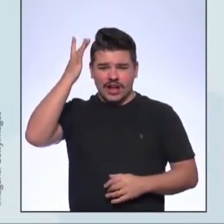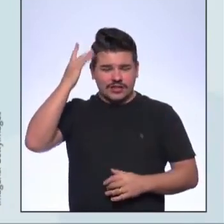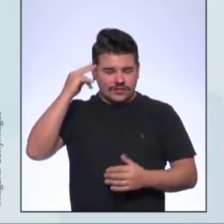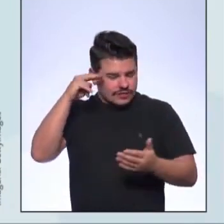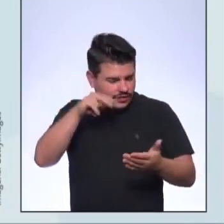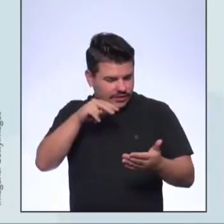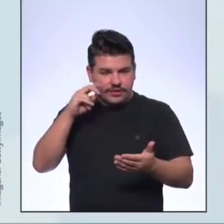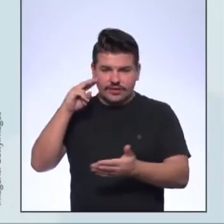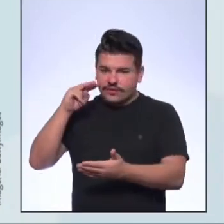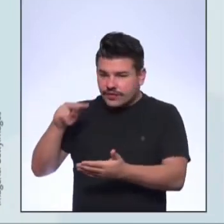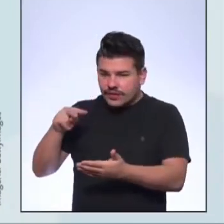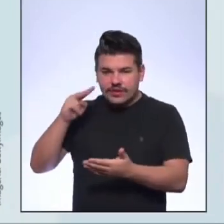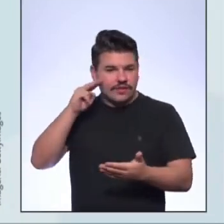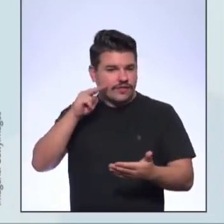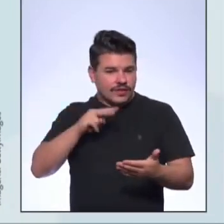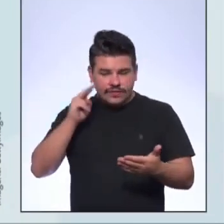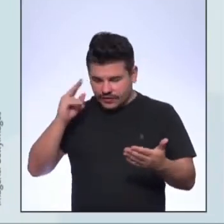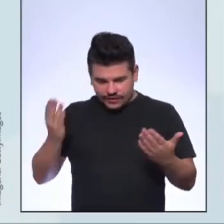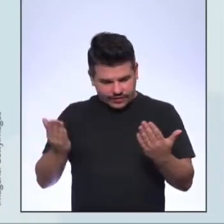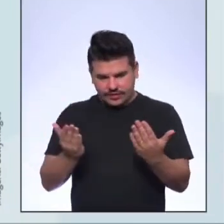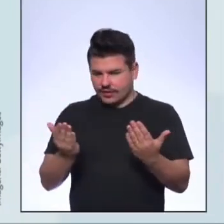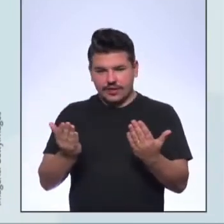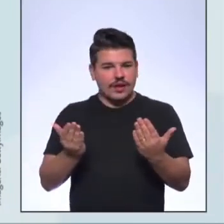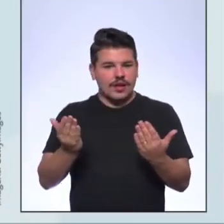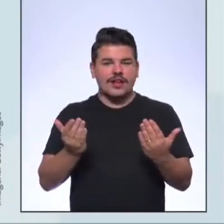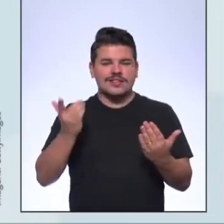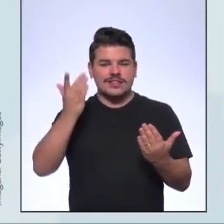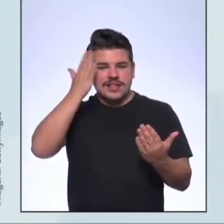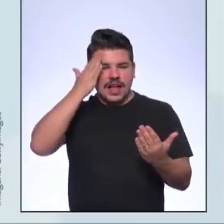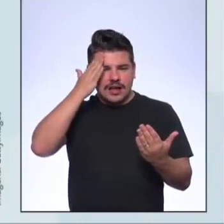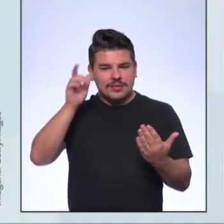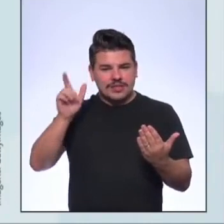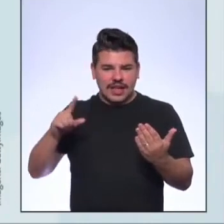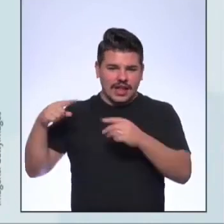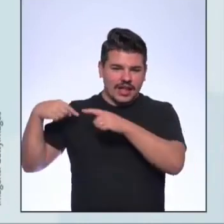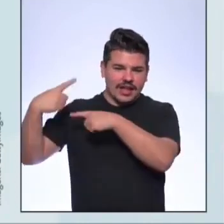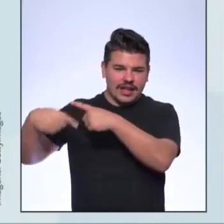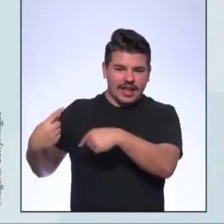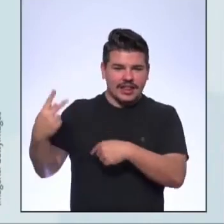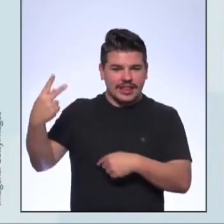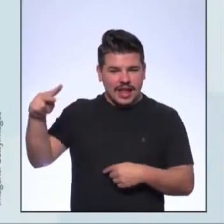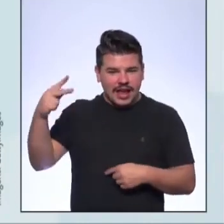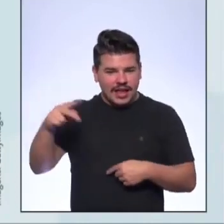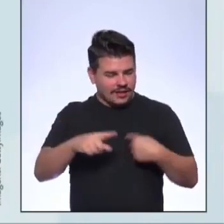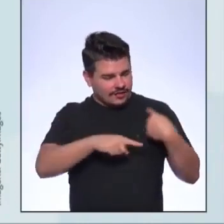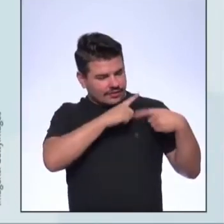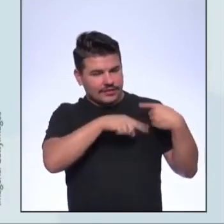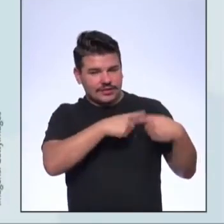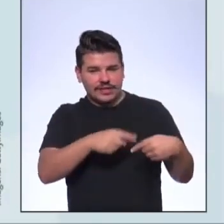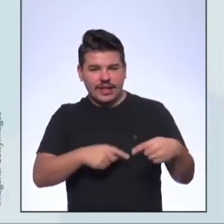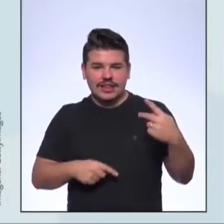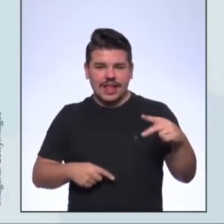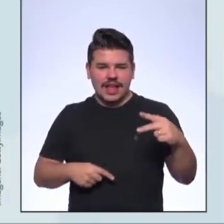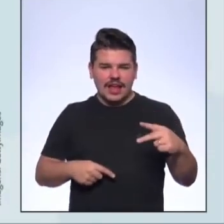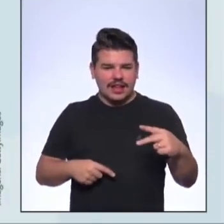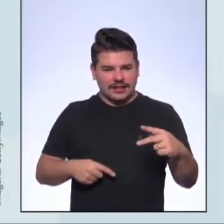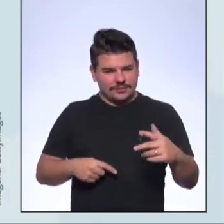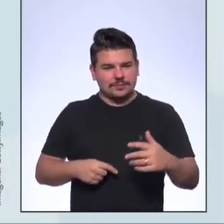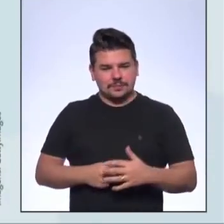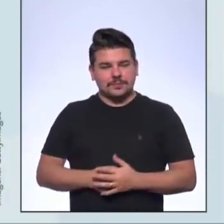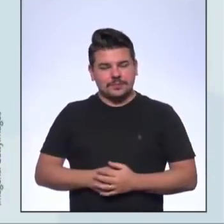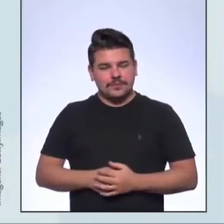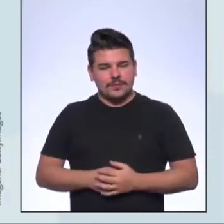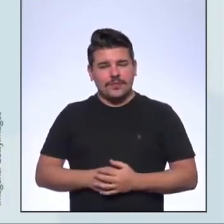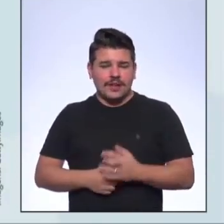olho e você conseguia resolver, saber se era aquela característica ou a outra, não tinha nada intermediário. E